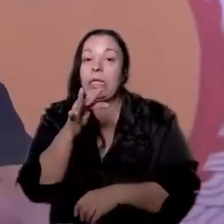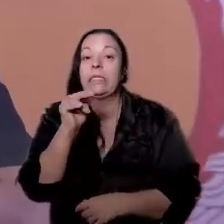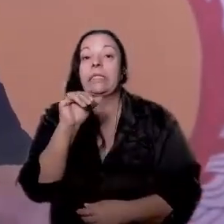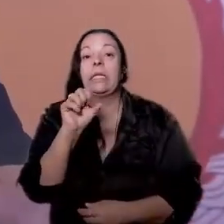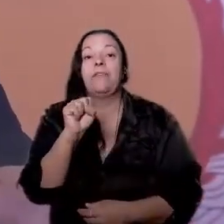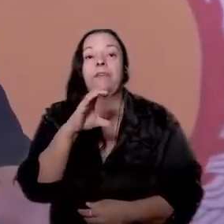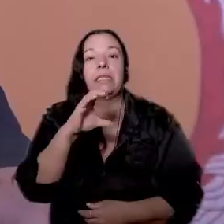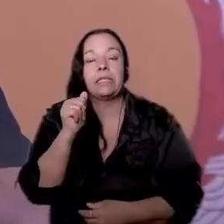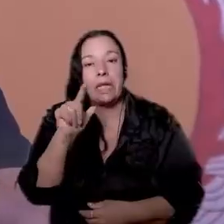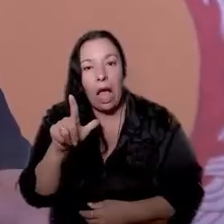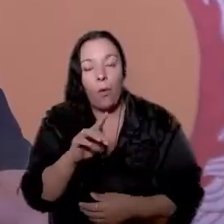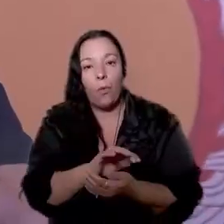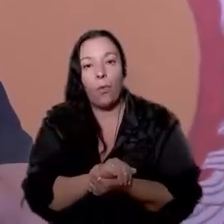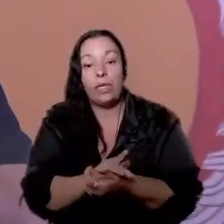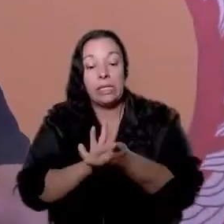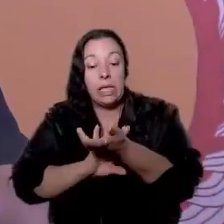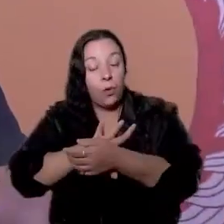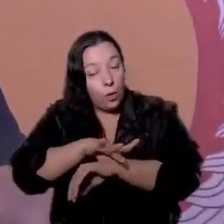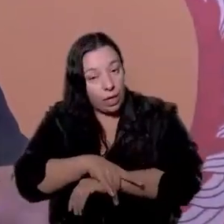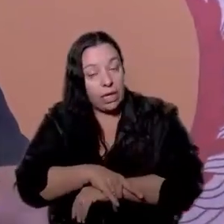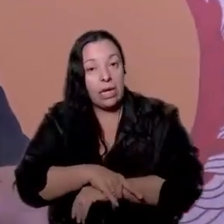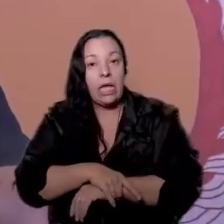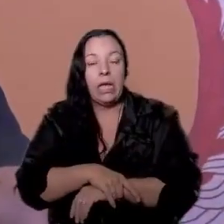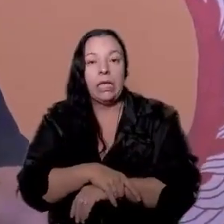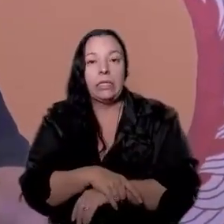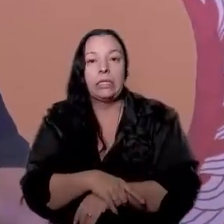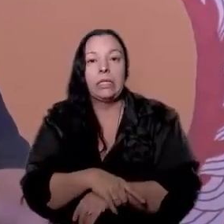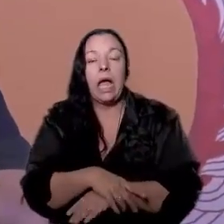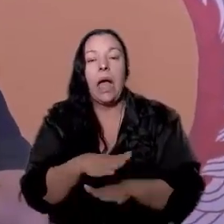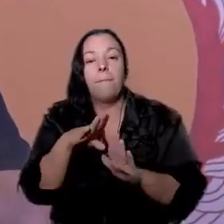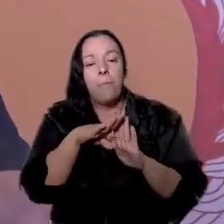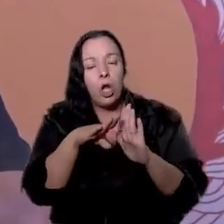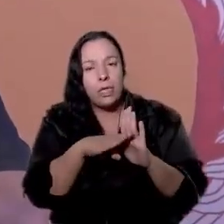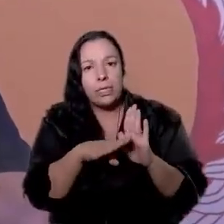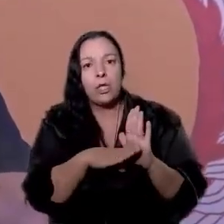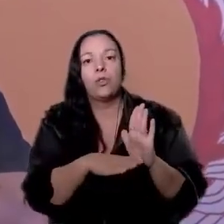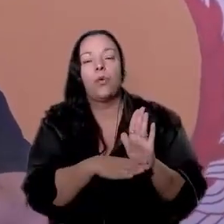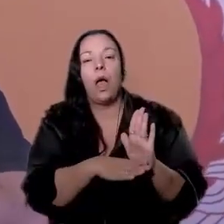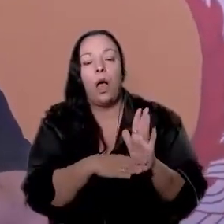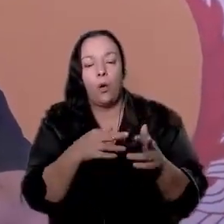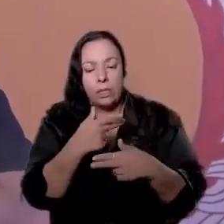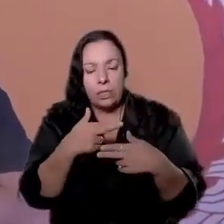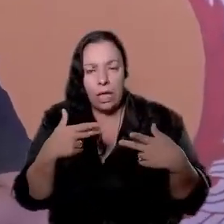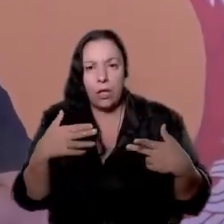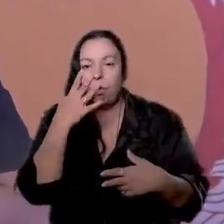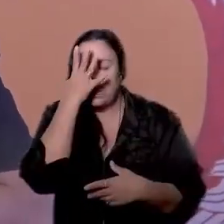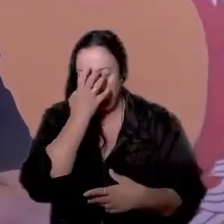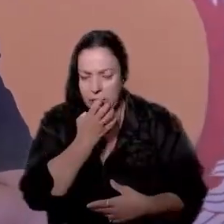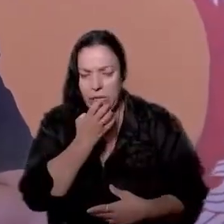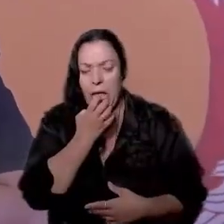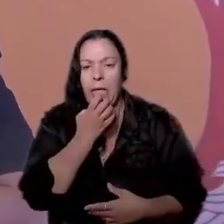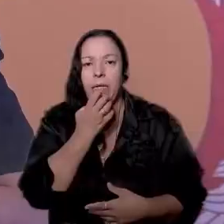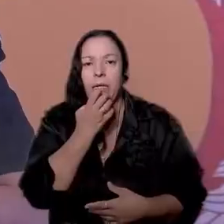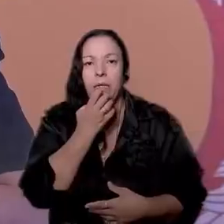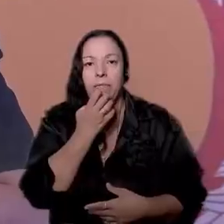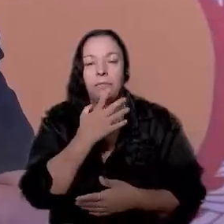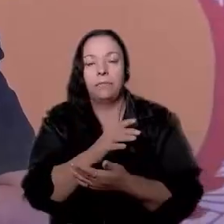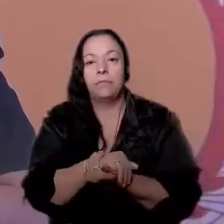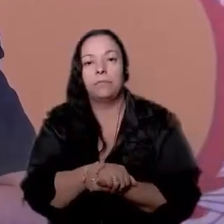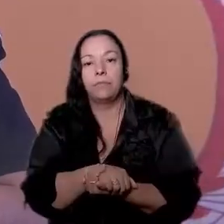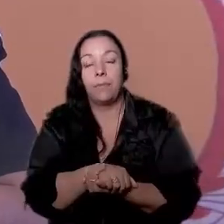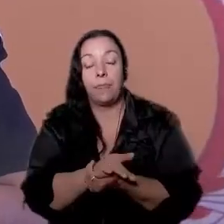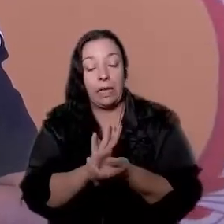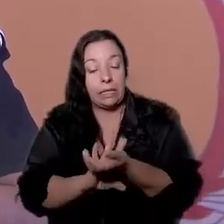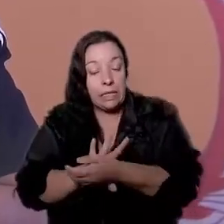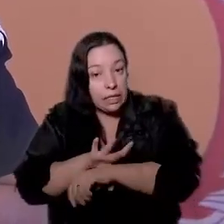precisa de segurança processual, que é como o negócio funciona dentro do Ministério, se a coisa é séria mesmo, se tem garantia, se tem órgão de controle,